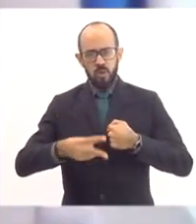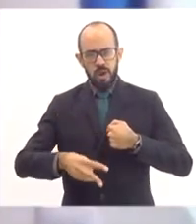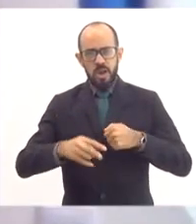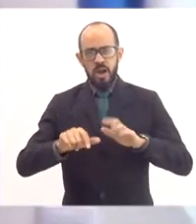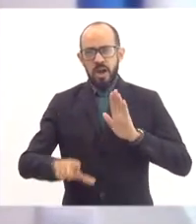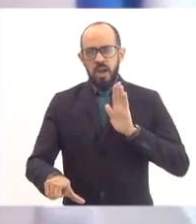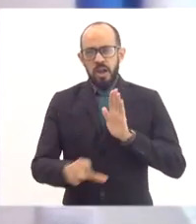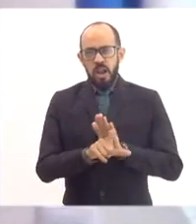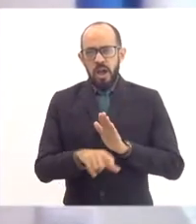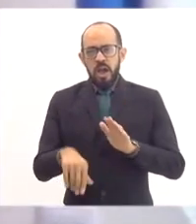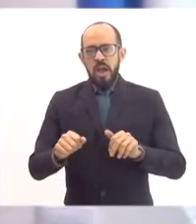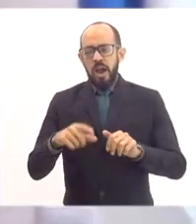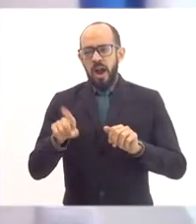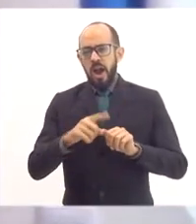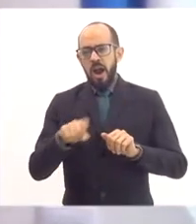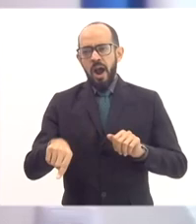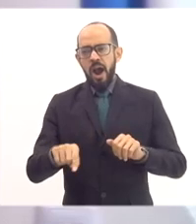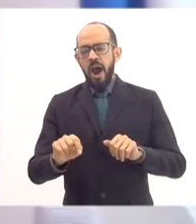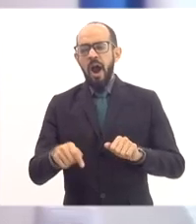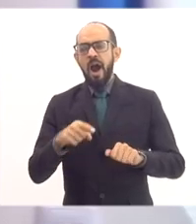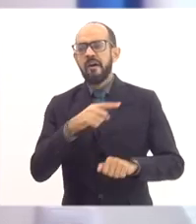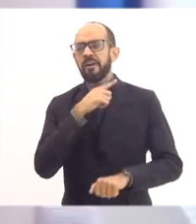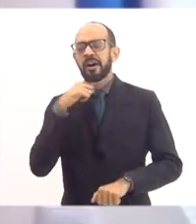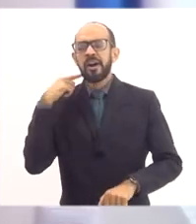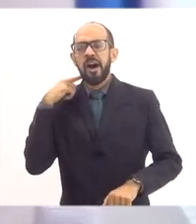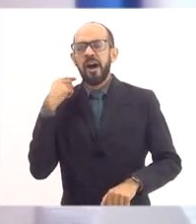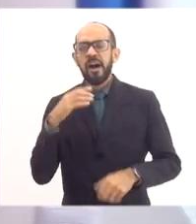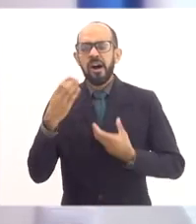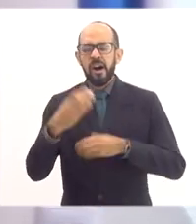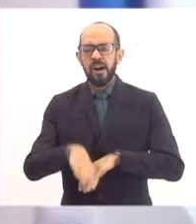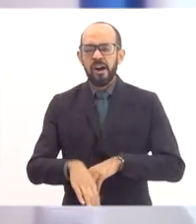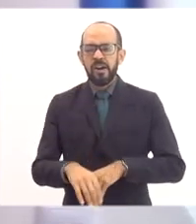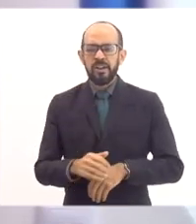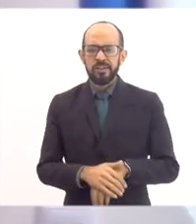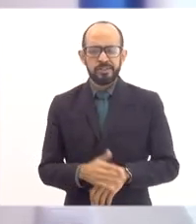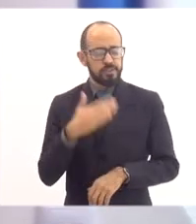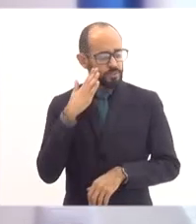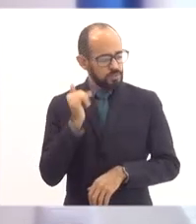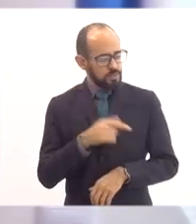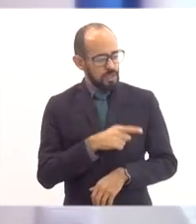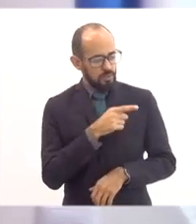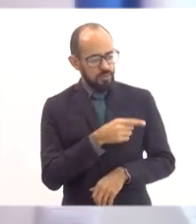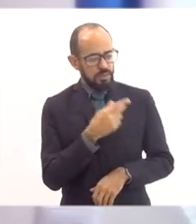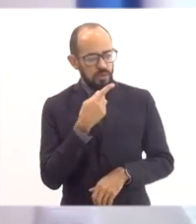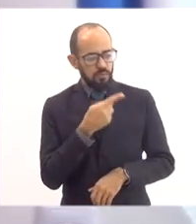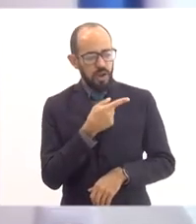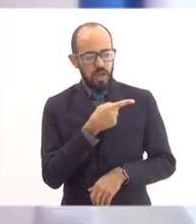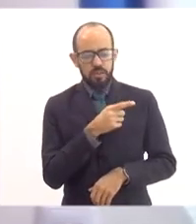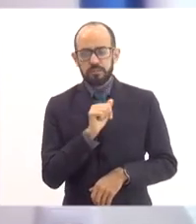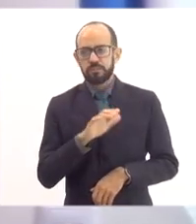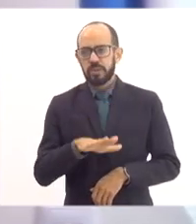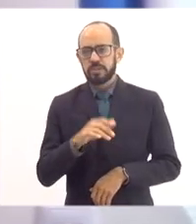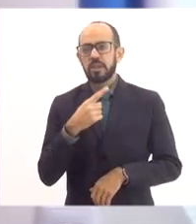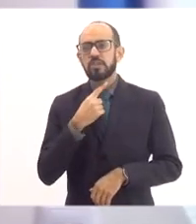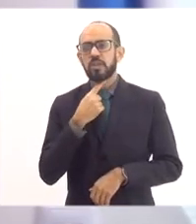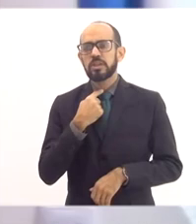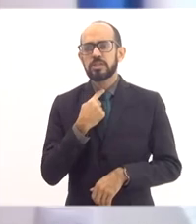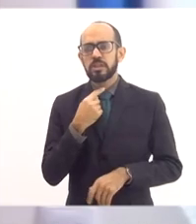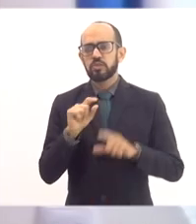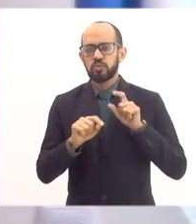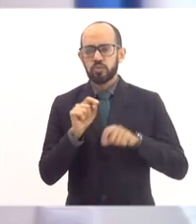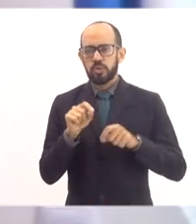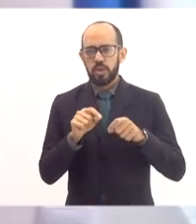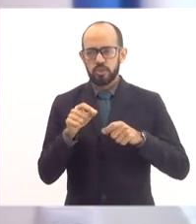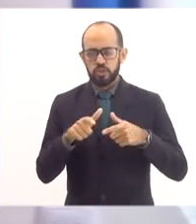a validade do concurso público. E o Corpo de Bombeiros, já de antemão, sei que vai ser a palavra dos coronéis, mas tem o desejo de aumentar